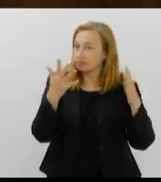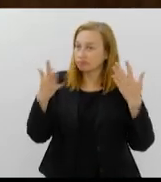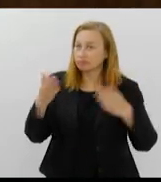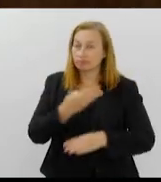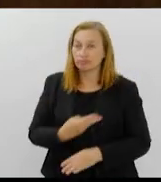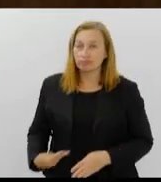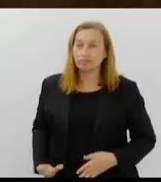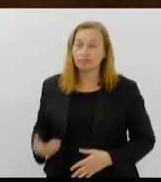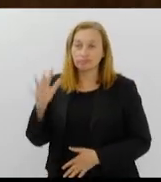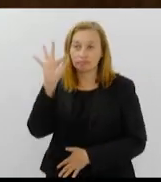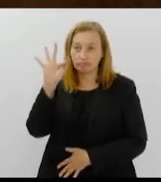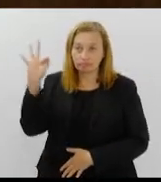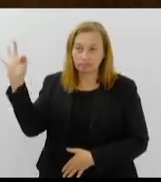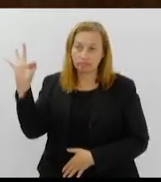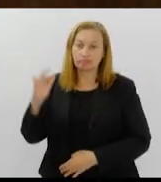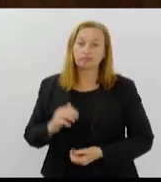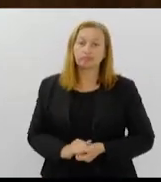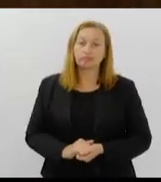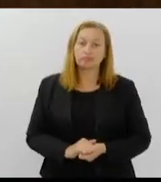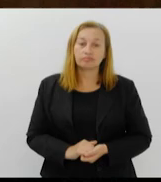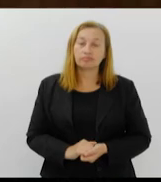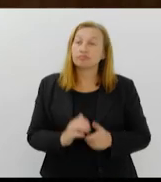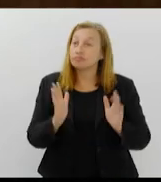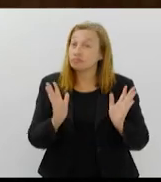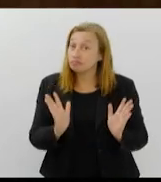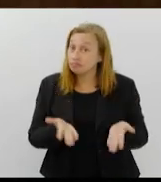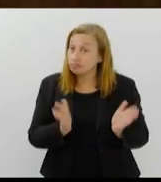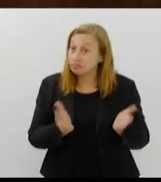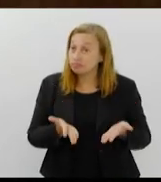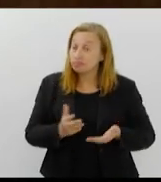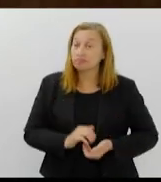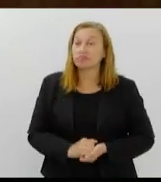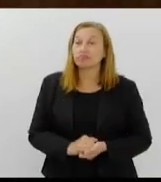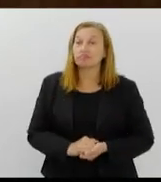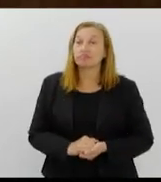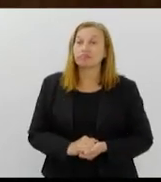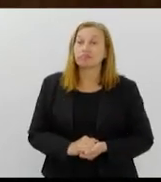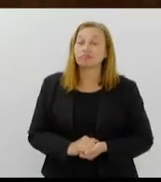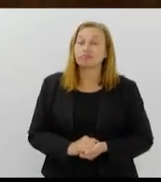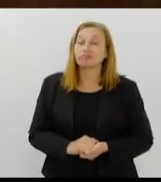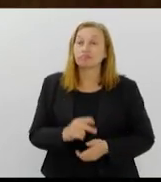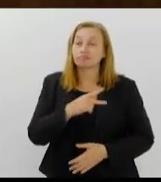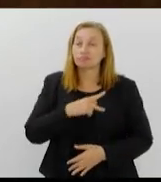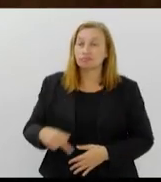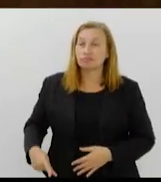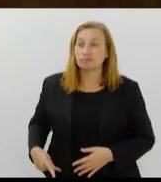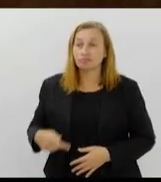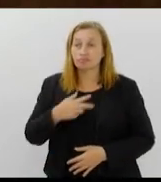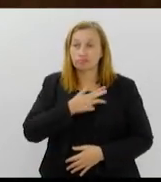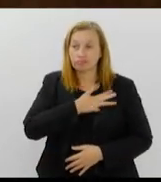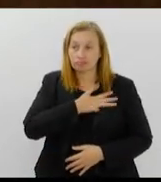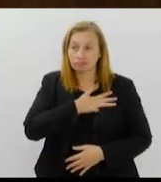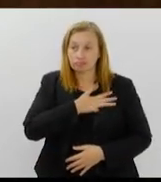governo federal, né, que hoje o presidente Lula